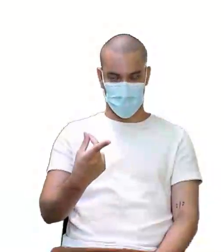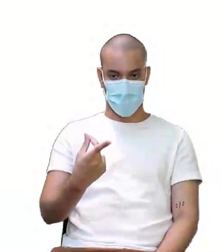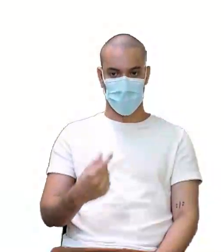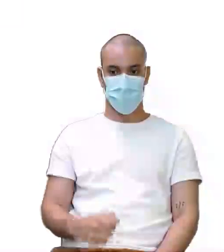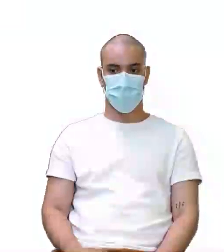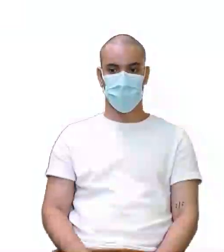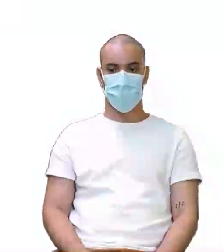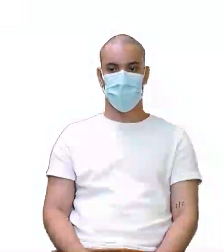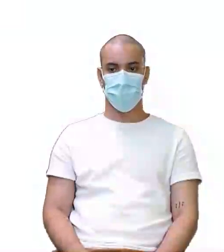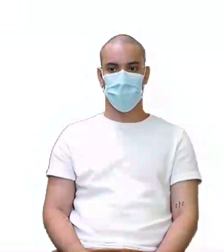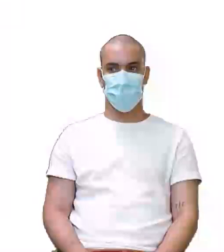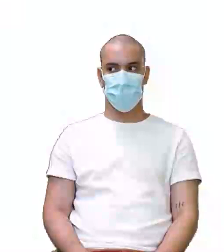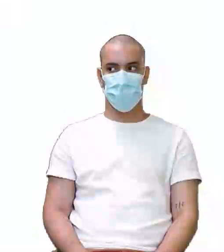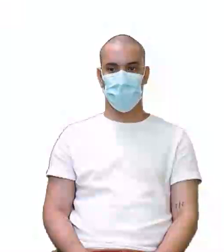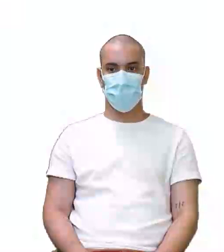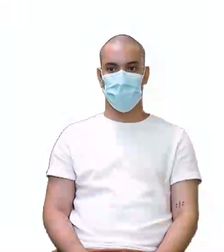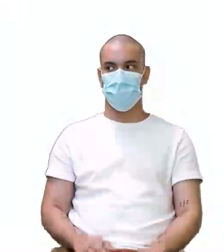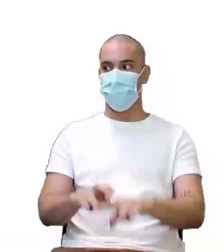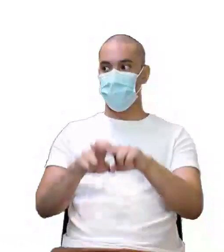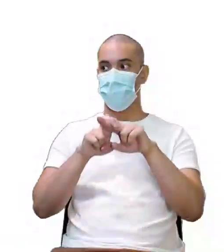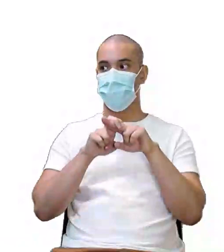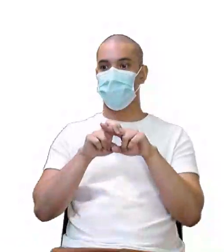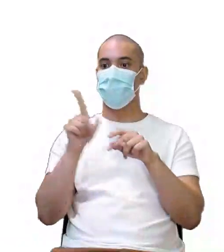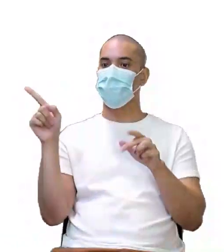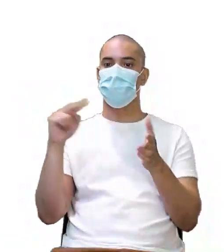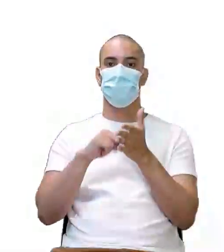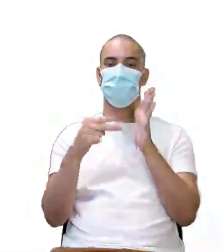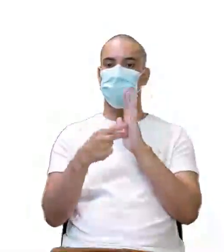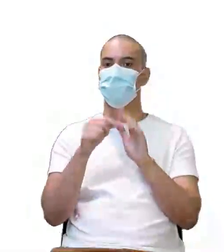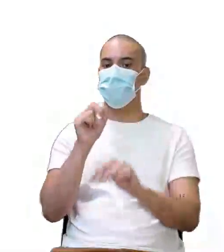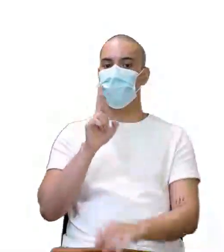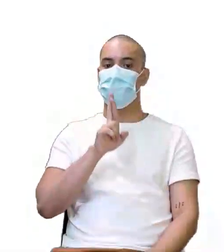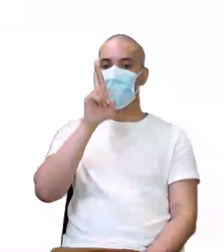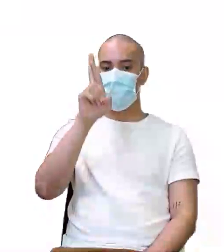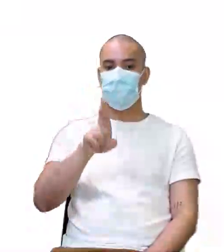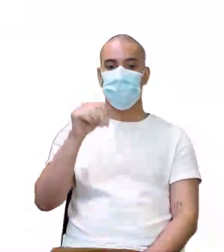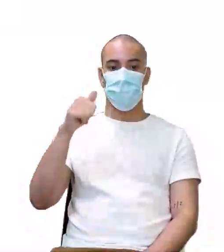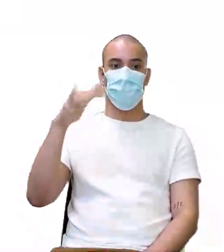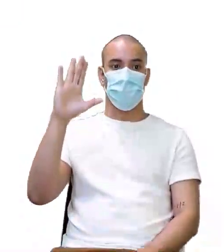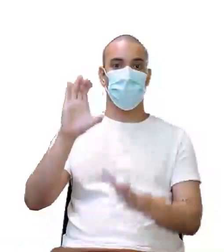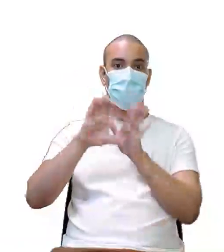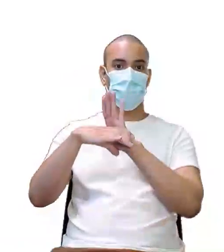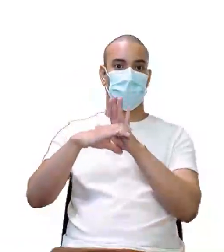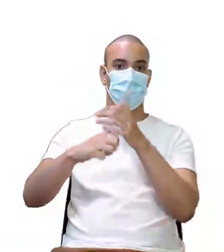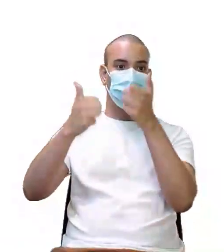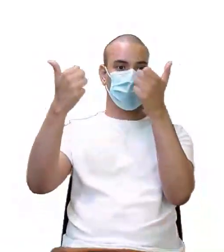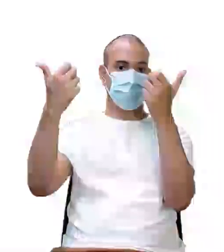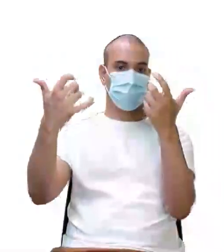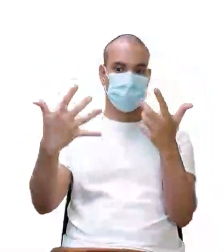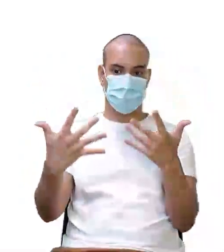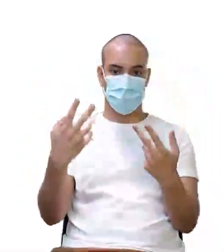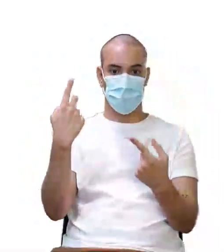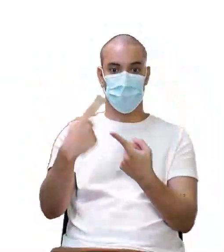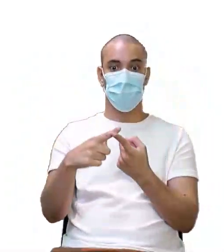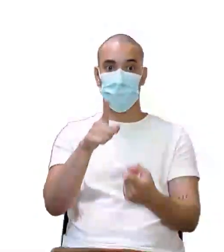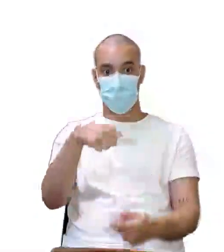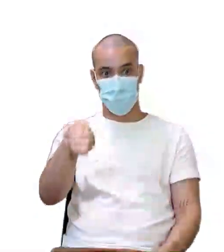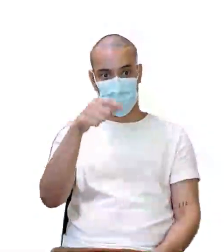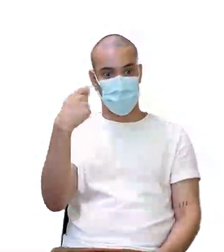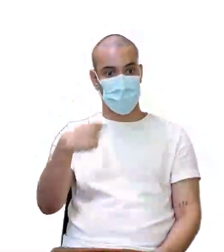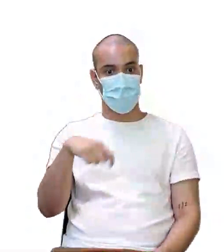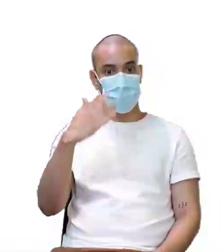tá? Então, aí é uma resposta mais conceitual, né? Você realmente tem